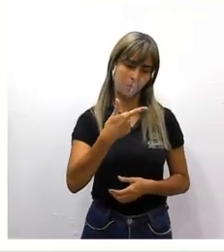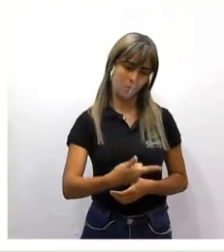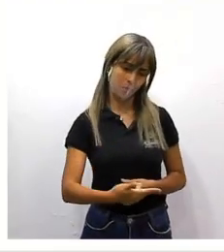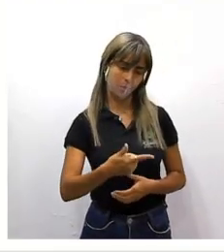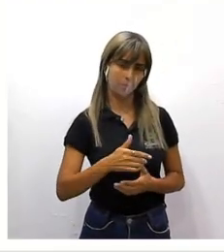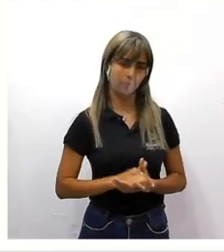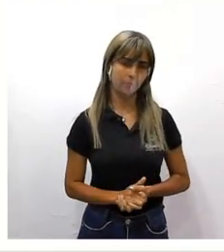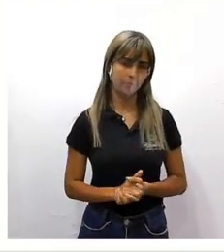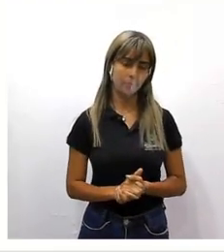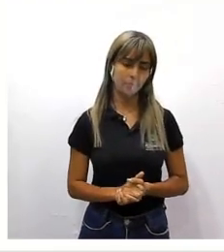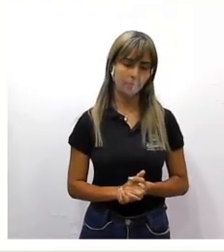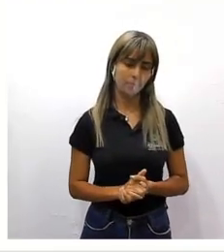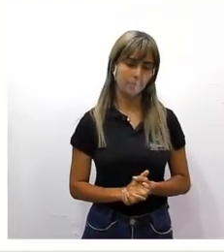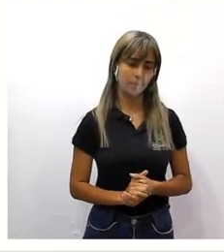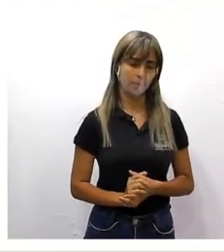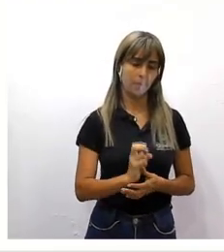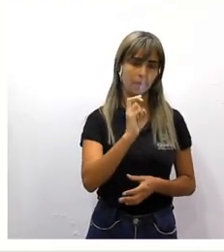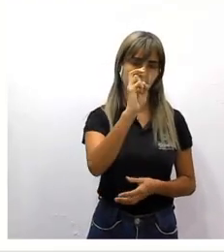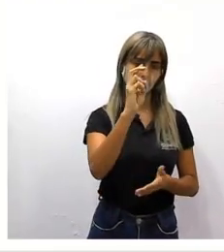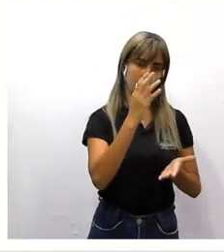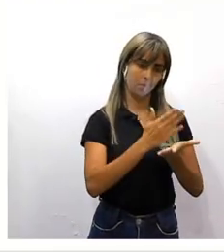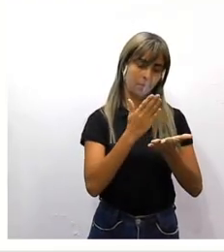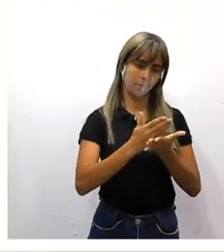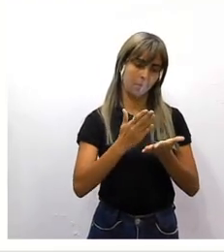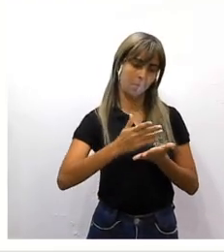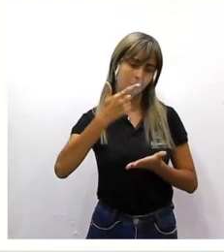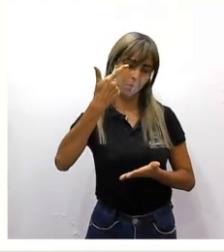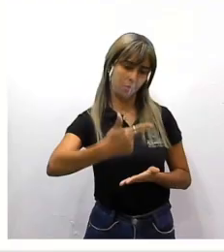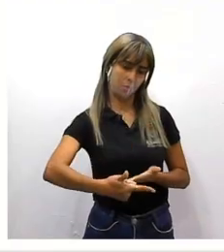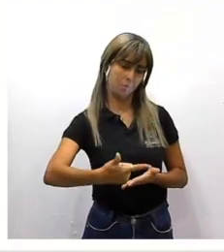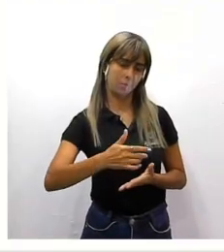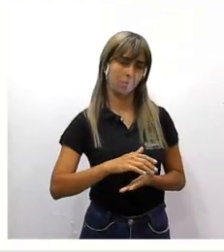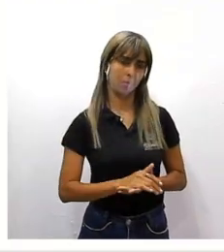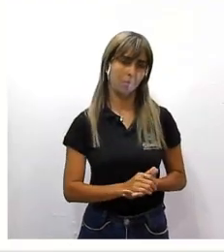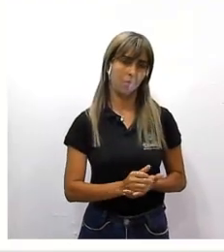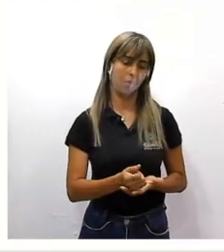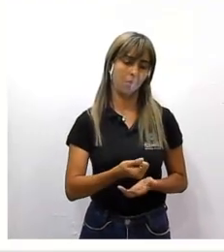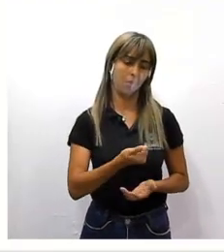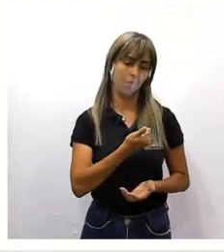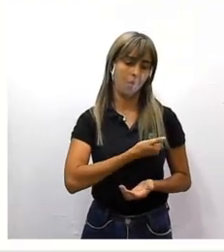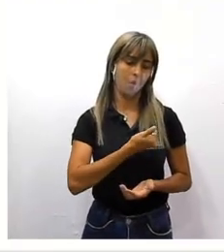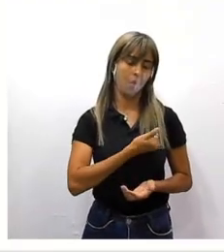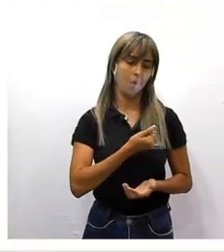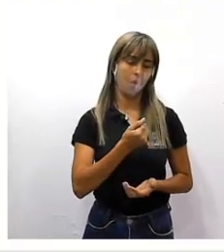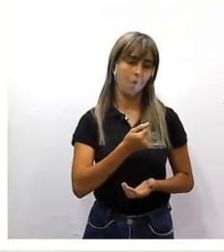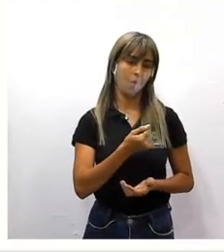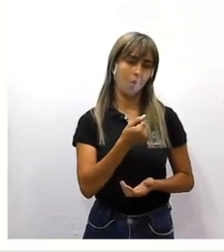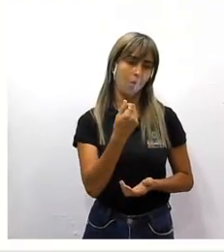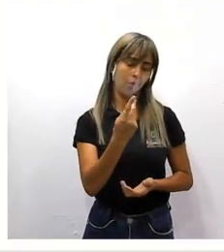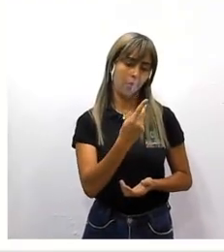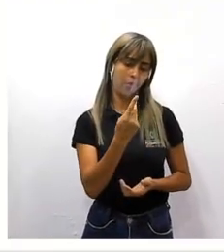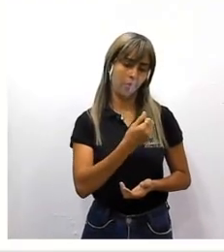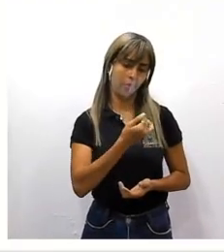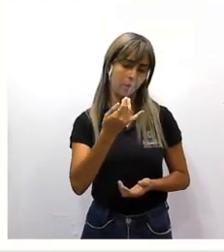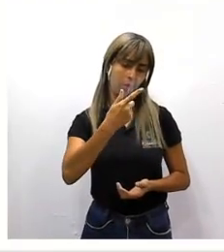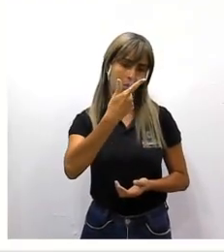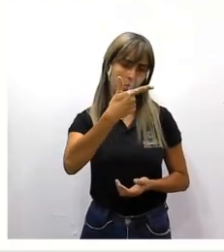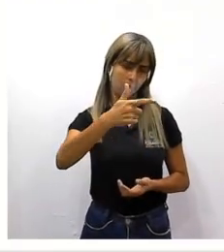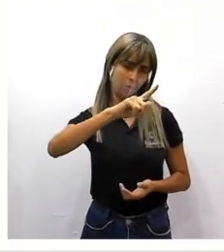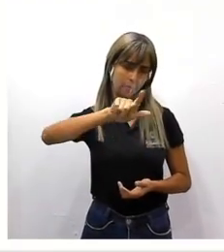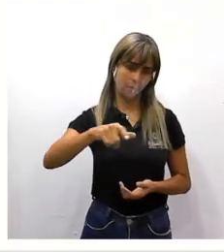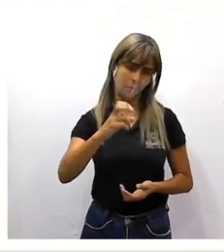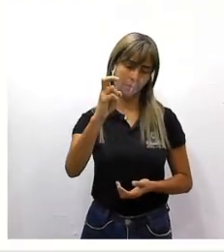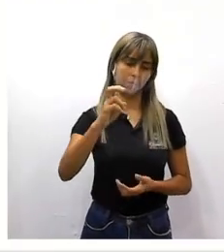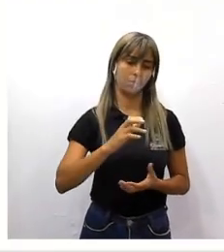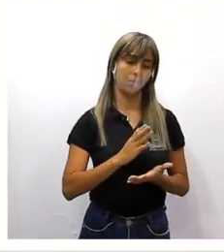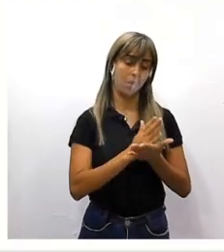meios. Então, 5 dividido por 2 dá quanto? Massa aí, 2,5. Então, a gente pode, quando a gente divide um número